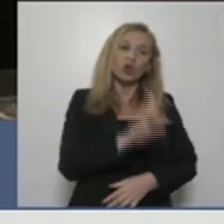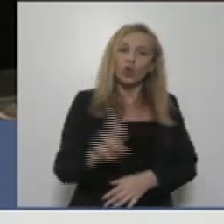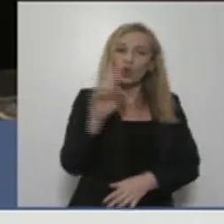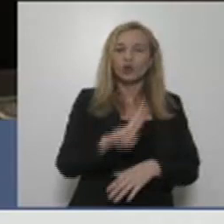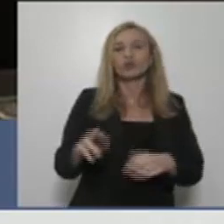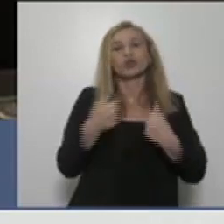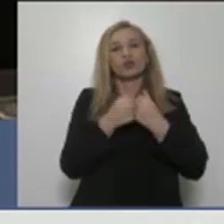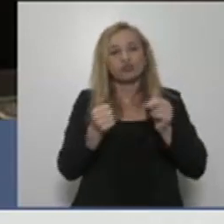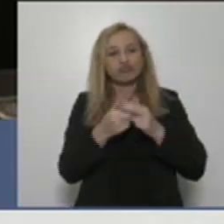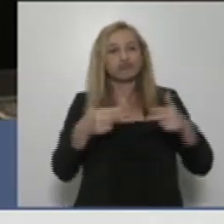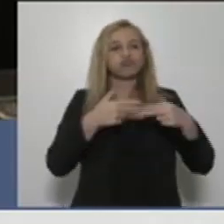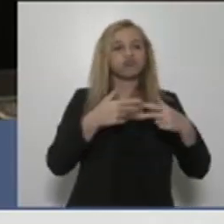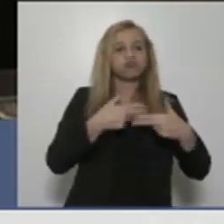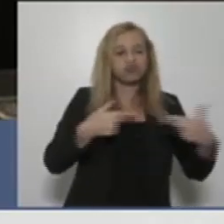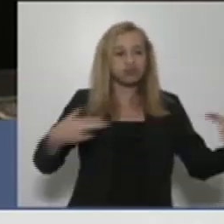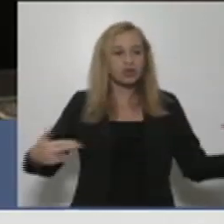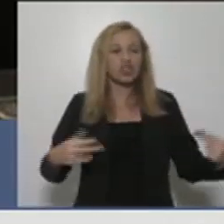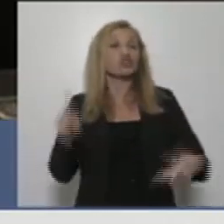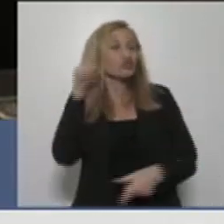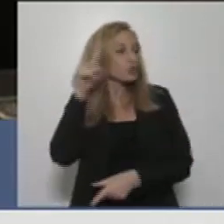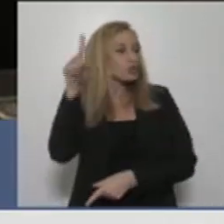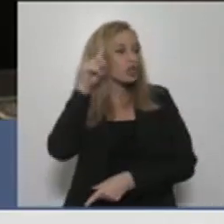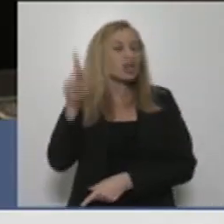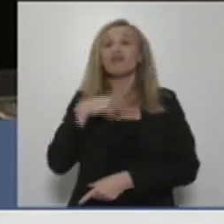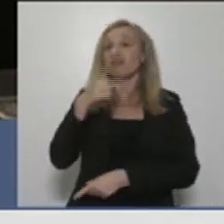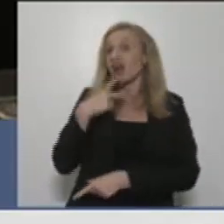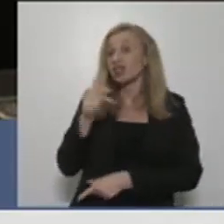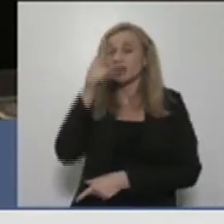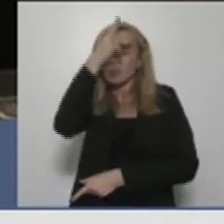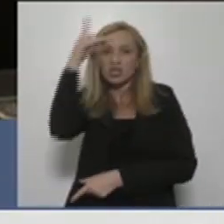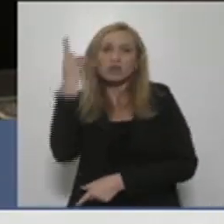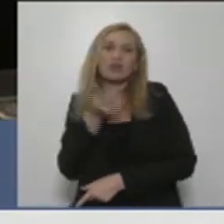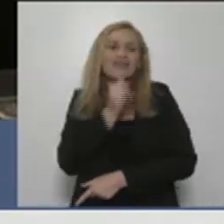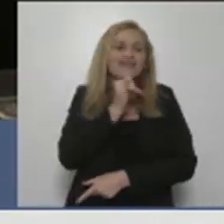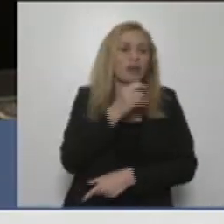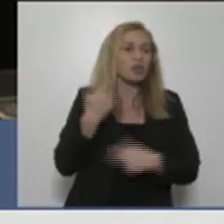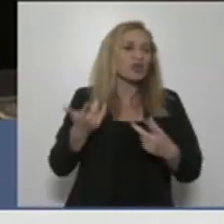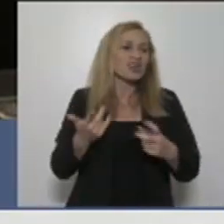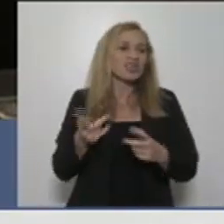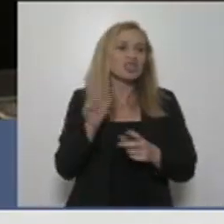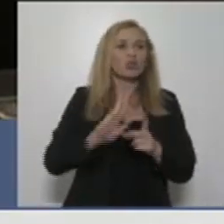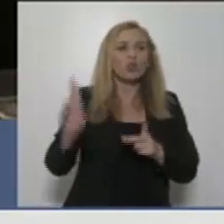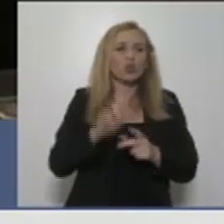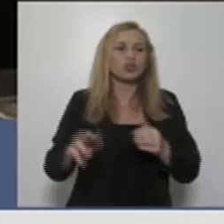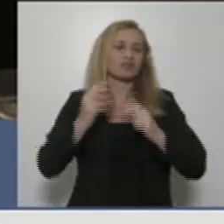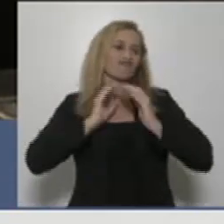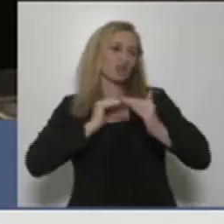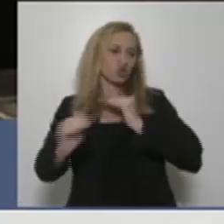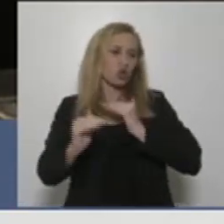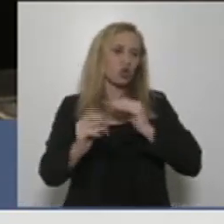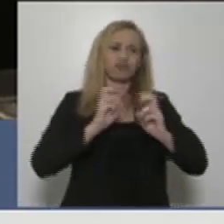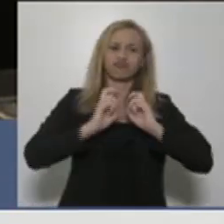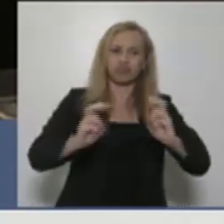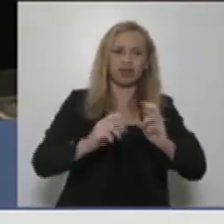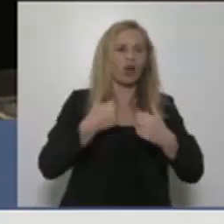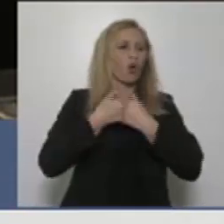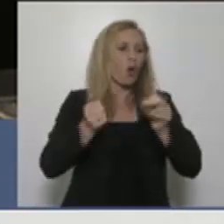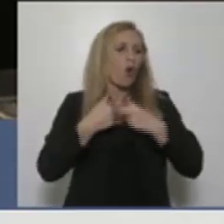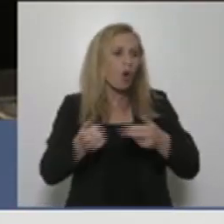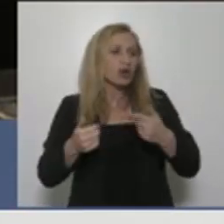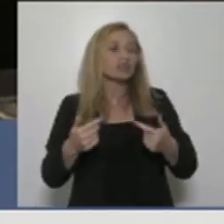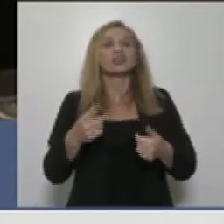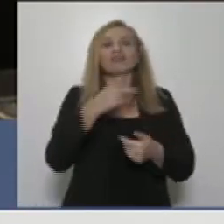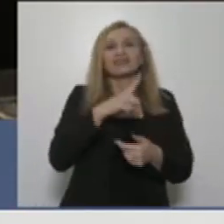dia a dia, né? A gente está falando de pessoas, por exemplo, que andam no metrô, nos ônibus, nos trens. Tem